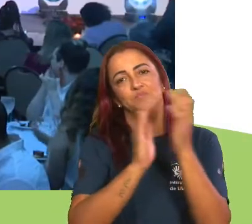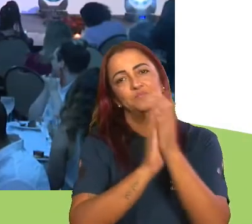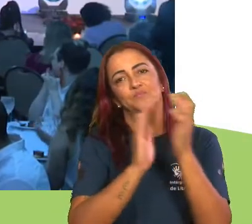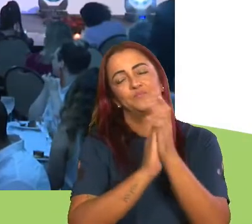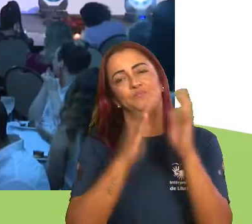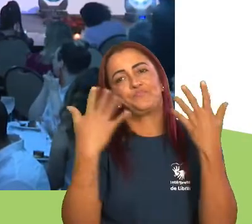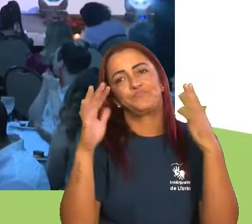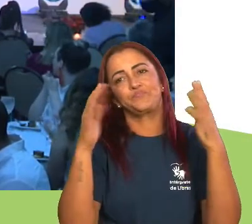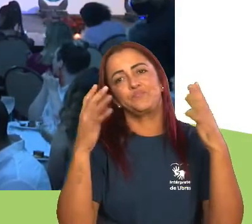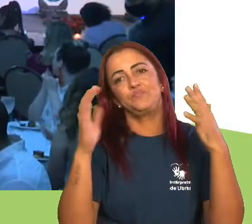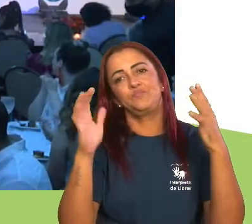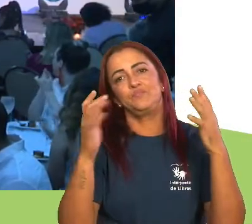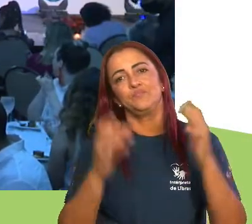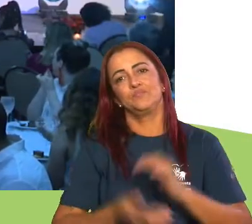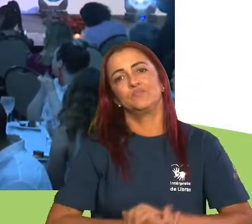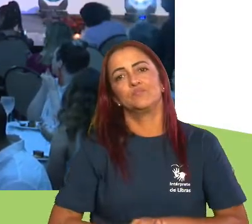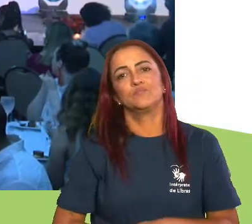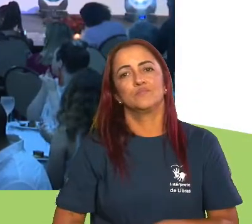Obrigada.